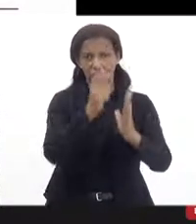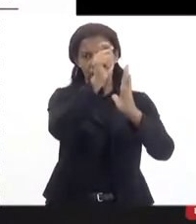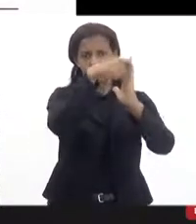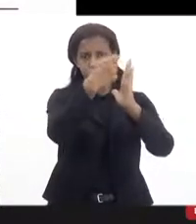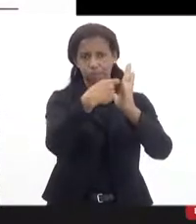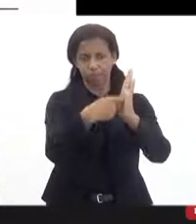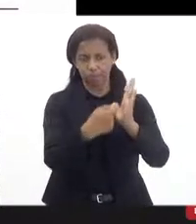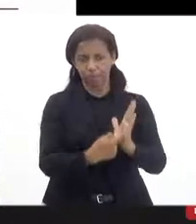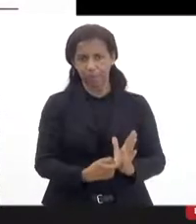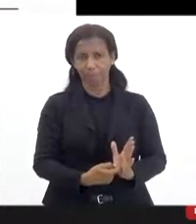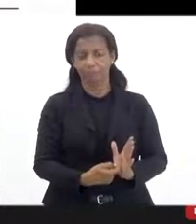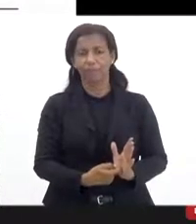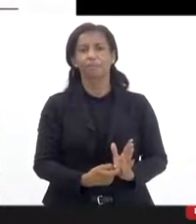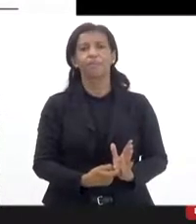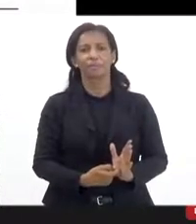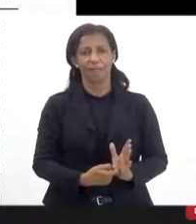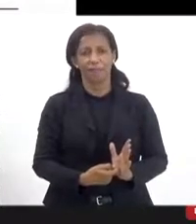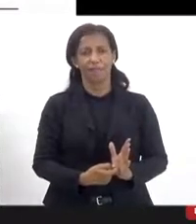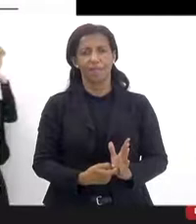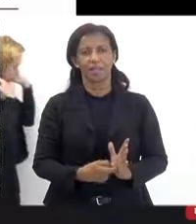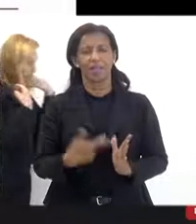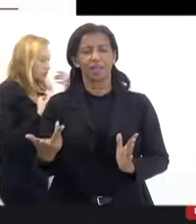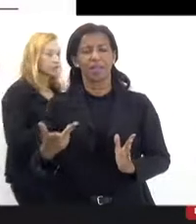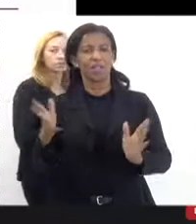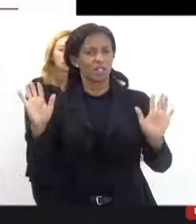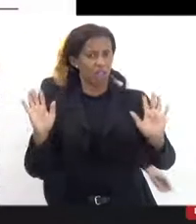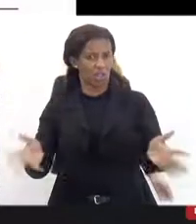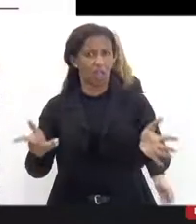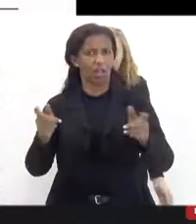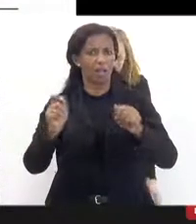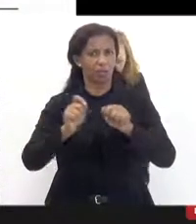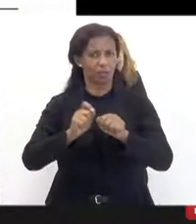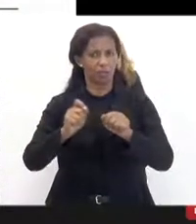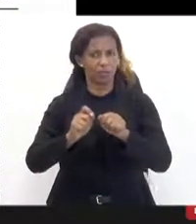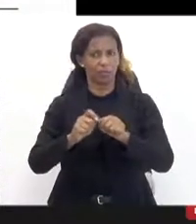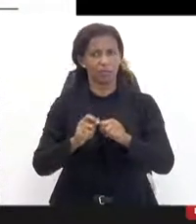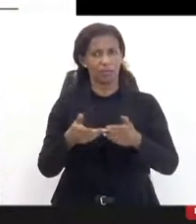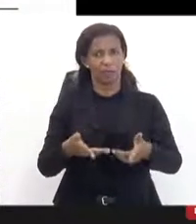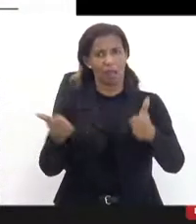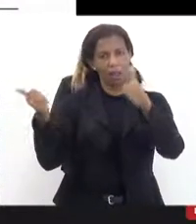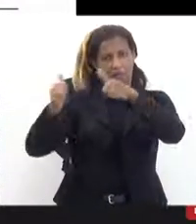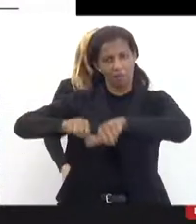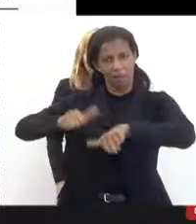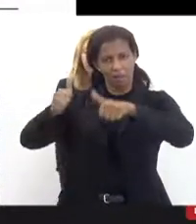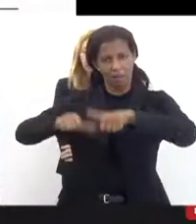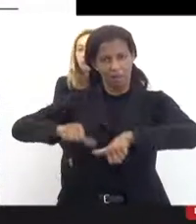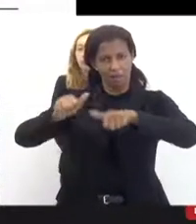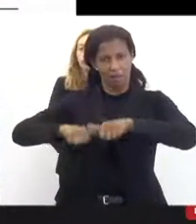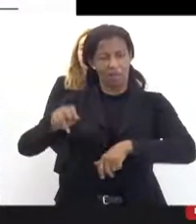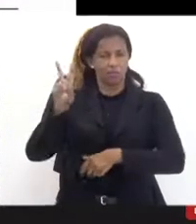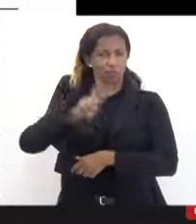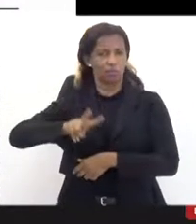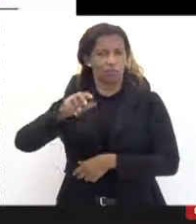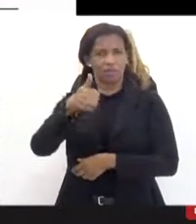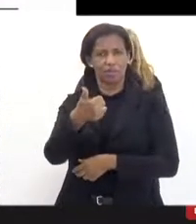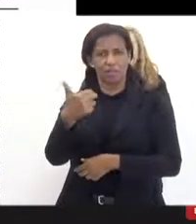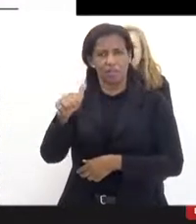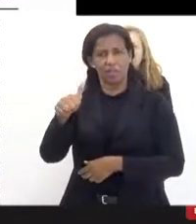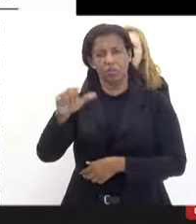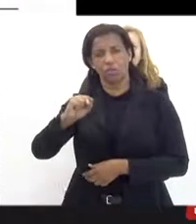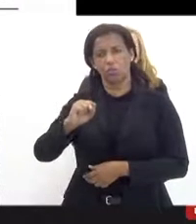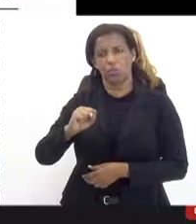em dívida ativa, né, que foram aí avaliados aí mais no valor em torno de